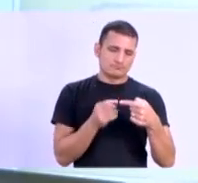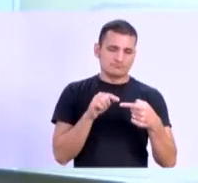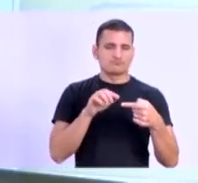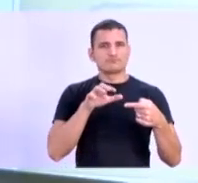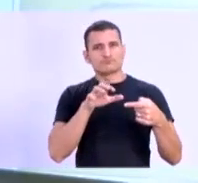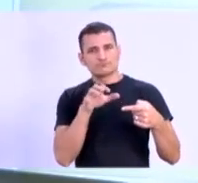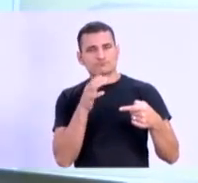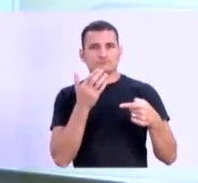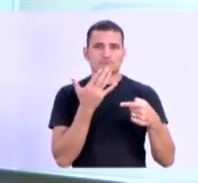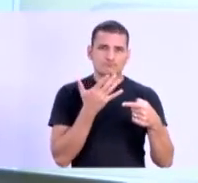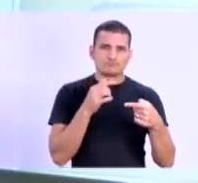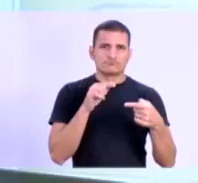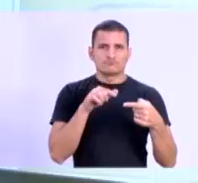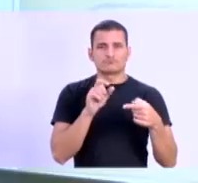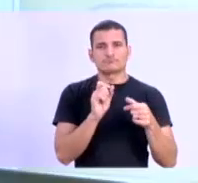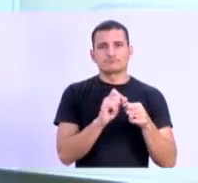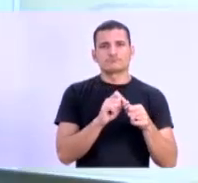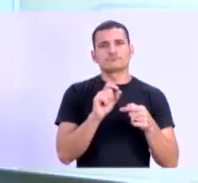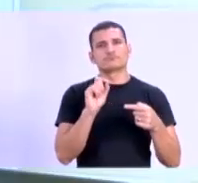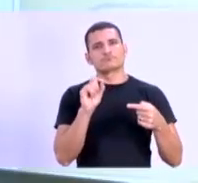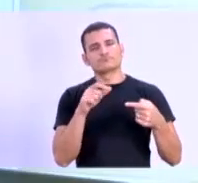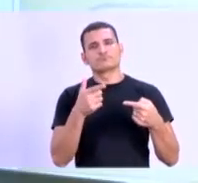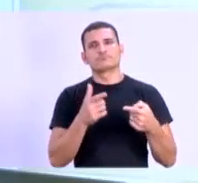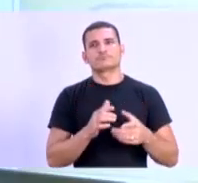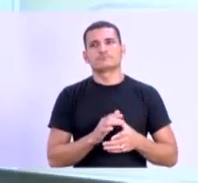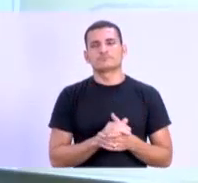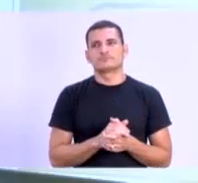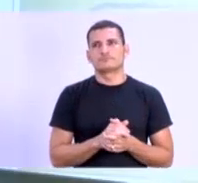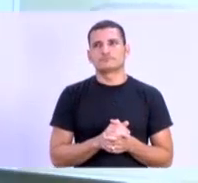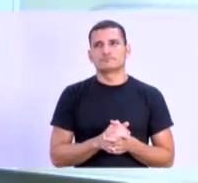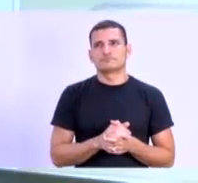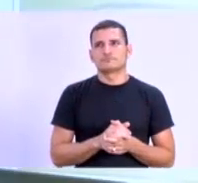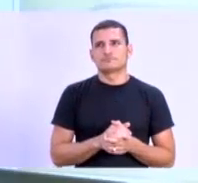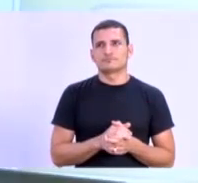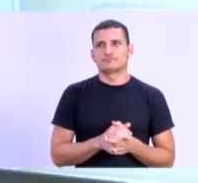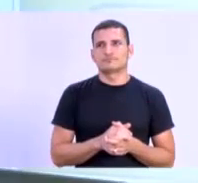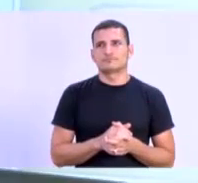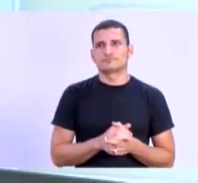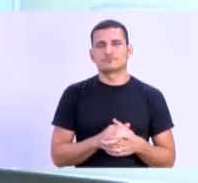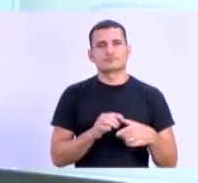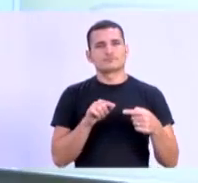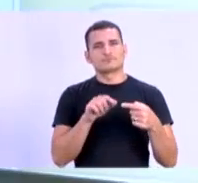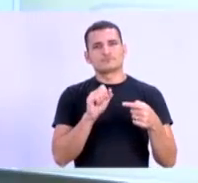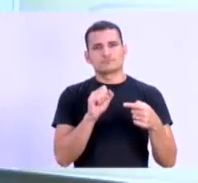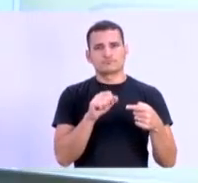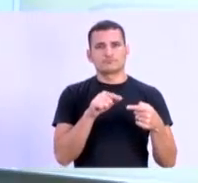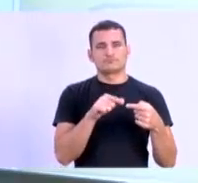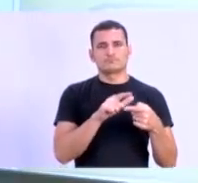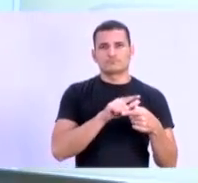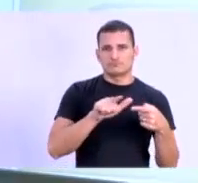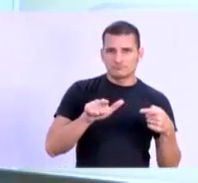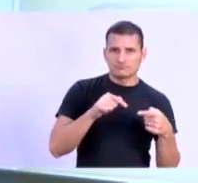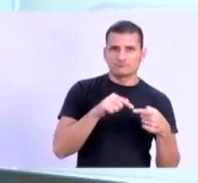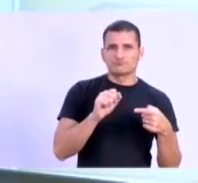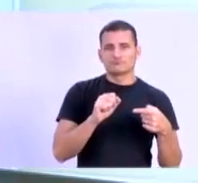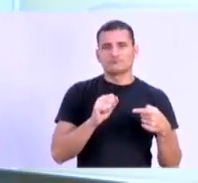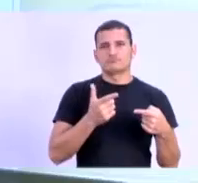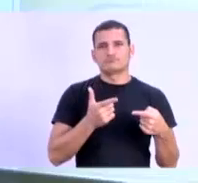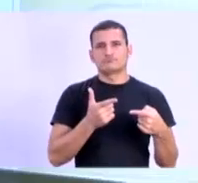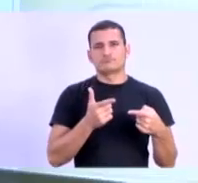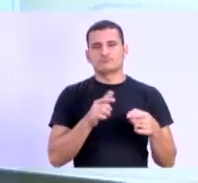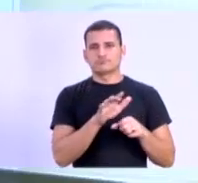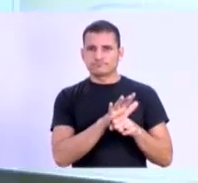assado. Ela faz isso, isso e aquilo, e ela pode ter os seguintes estados, ela pode estar vazia, pode estar cheia. Quer